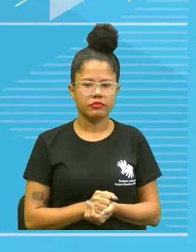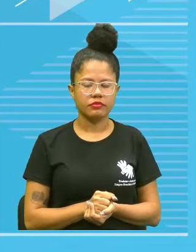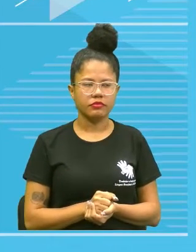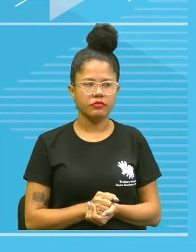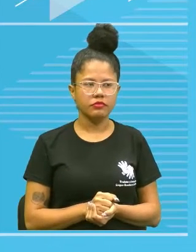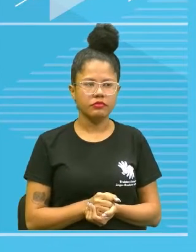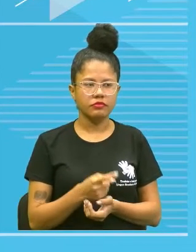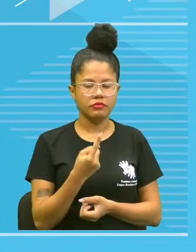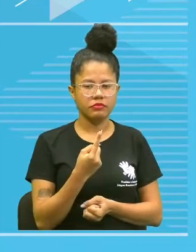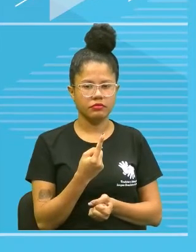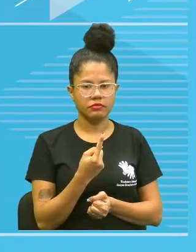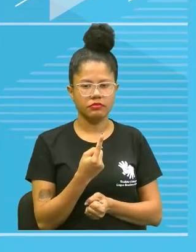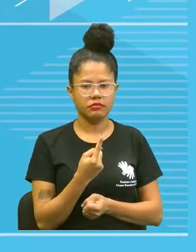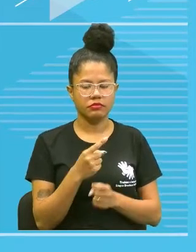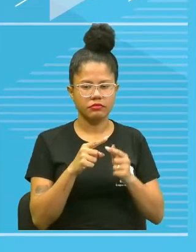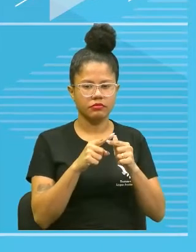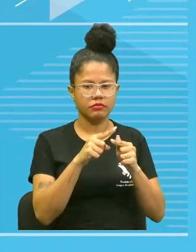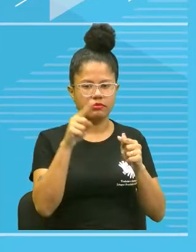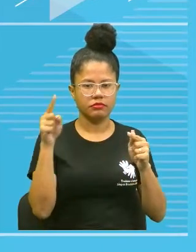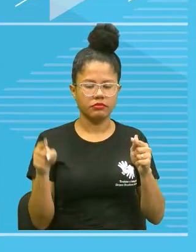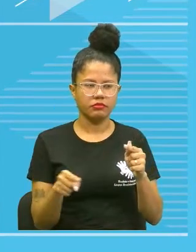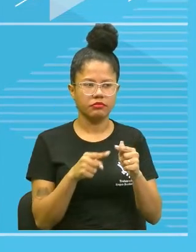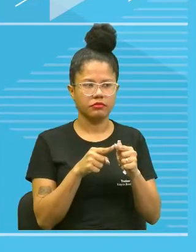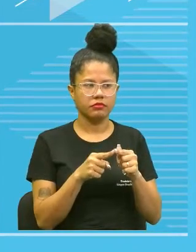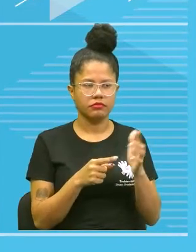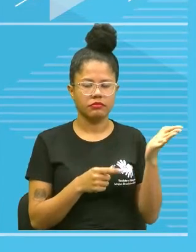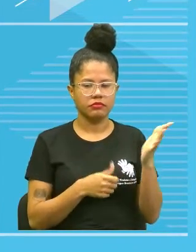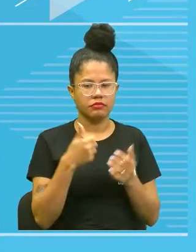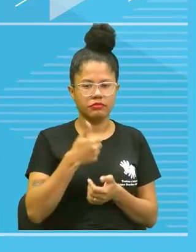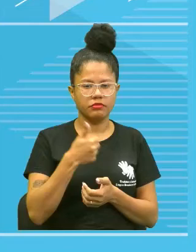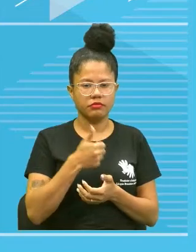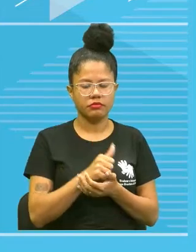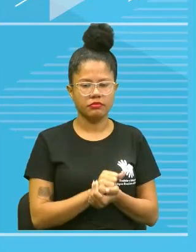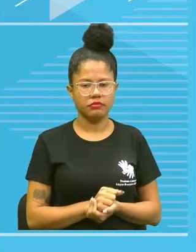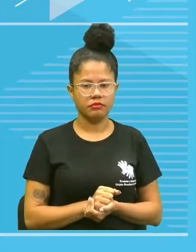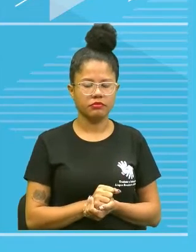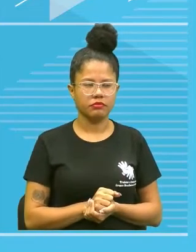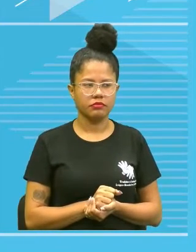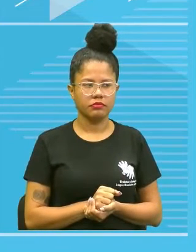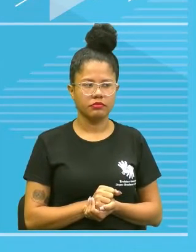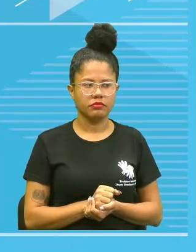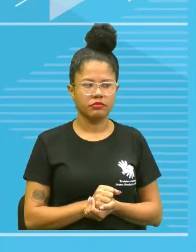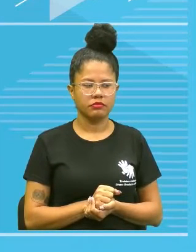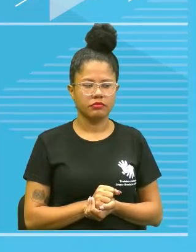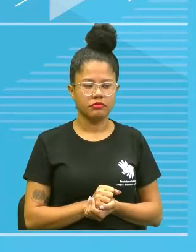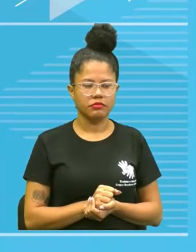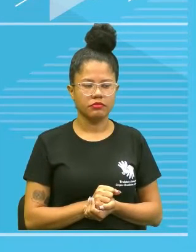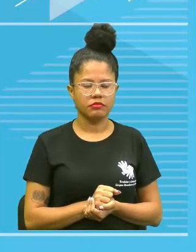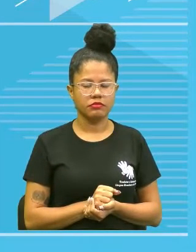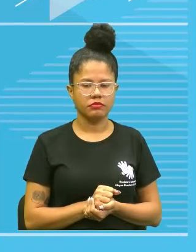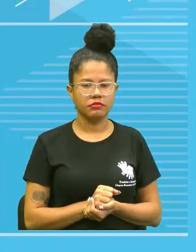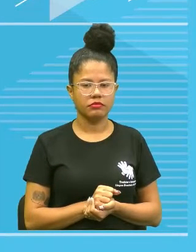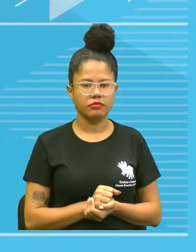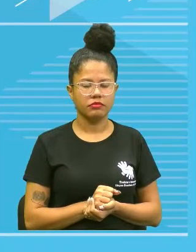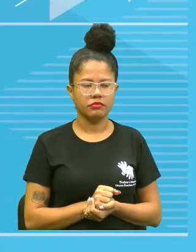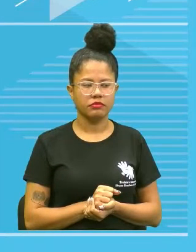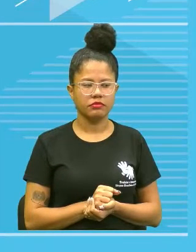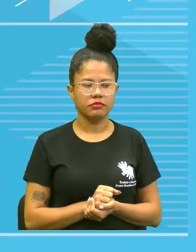para um ciclo de Carnot. Primeiro, ele sofre uma expansão exotérmica.